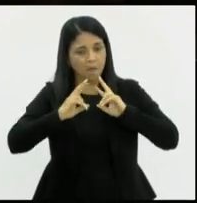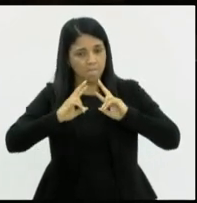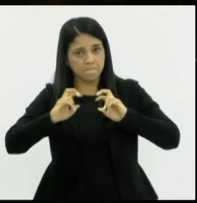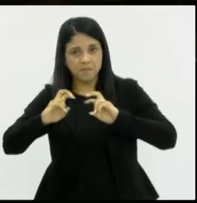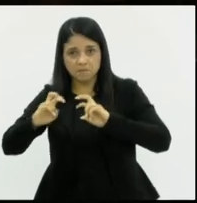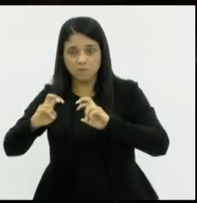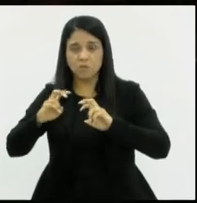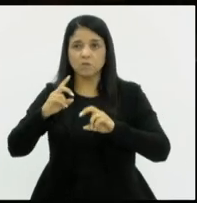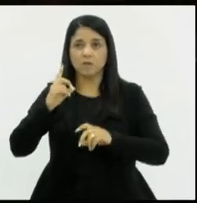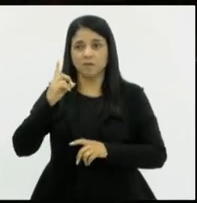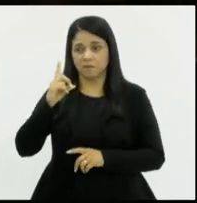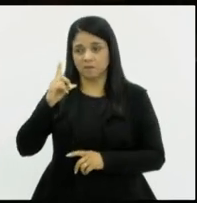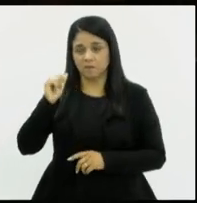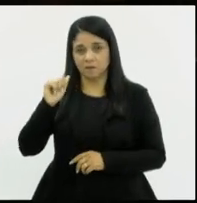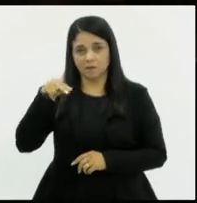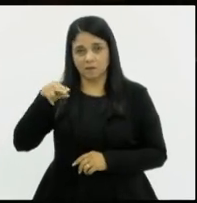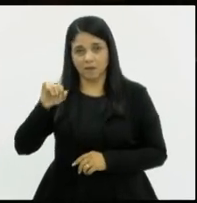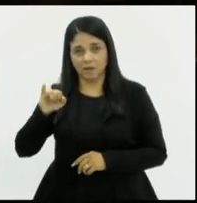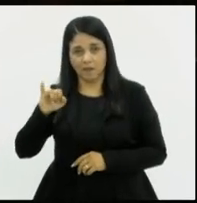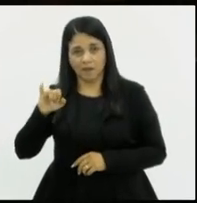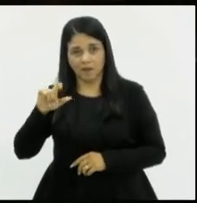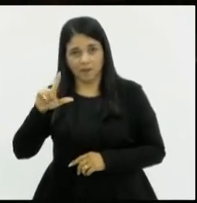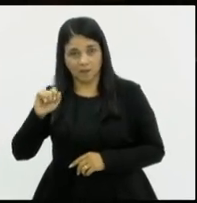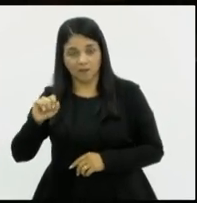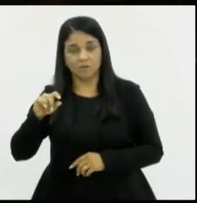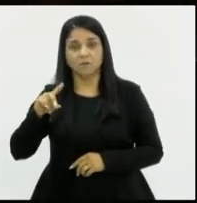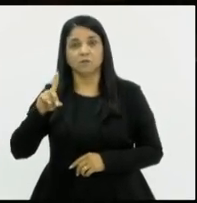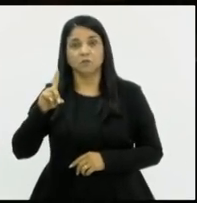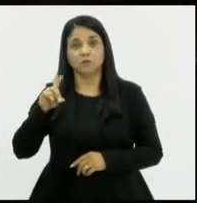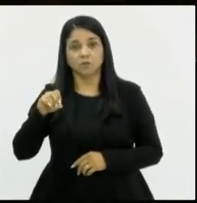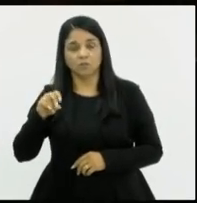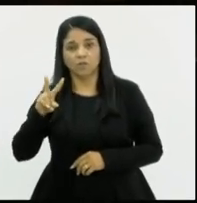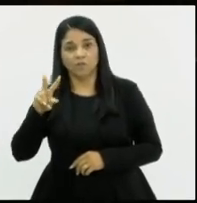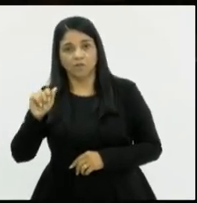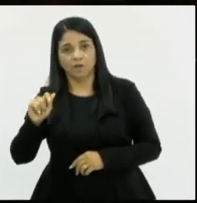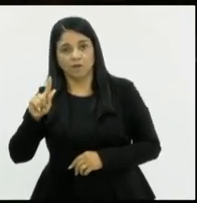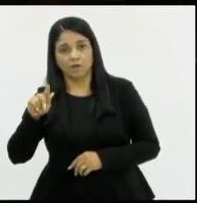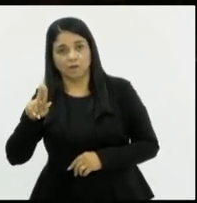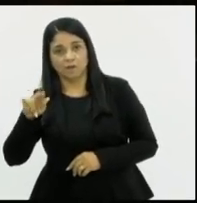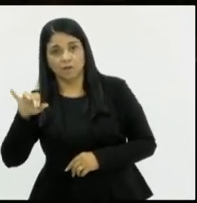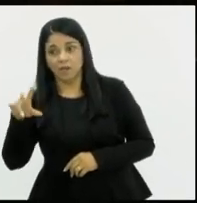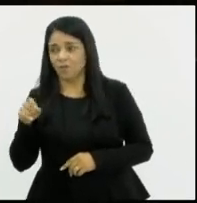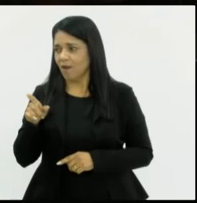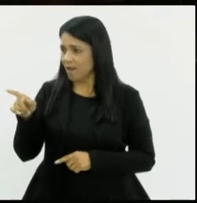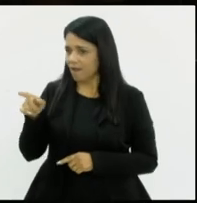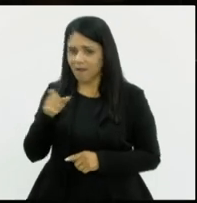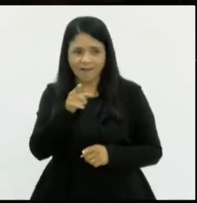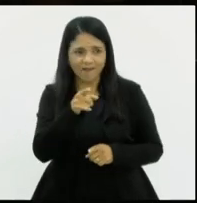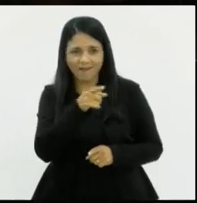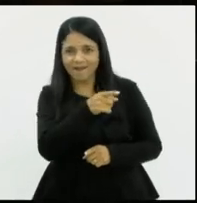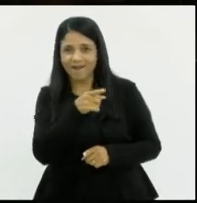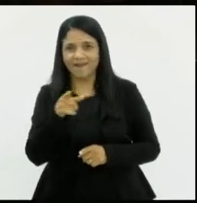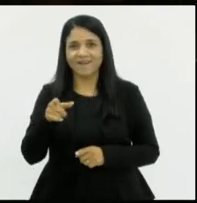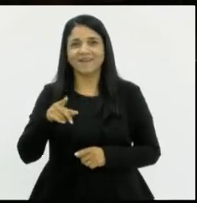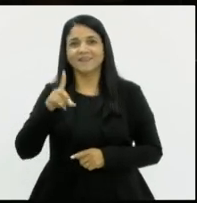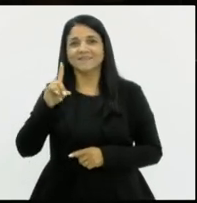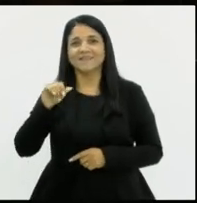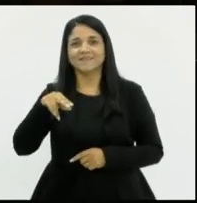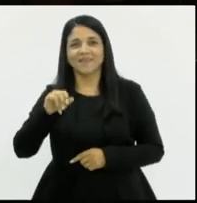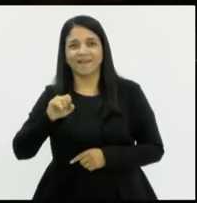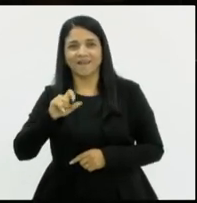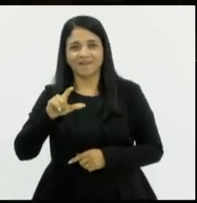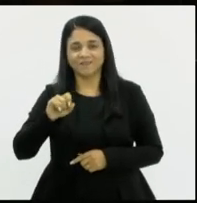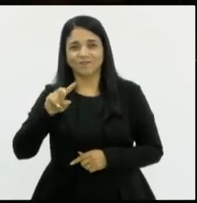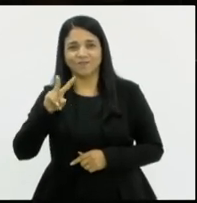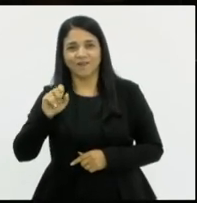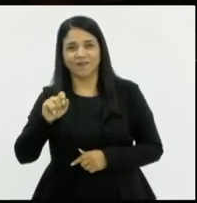as pessoas também me chamavam de Daniela do Vaguinho, onde eu estava, as pessoas, Daniela do Vaguinho, Daniela do Vaguinho. E aí acabou ficando esse nome